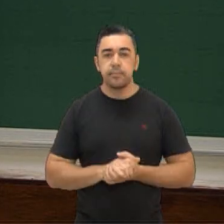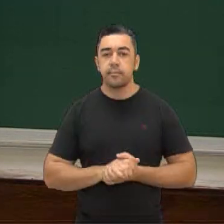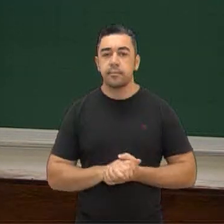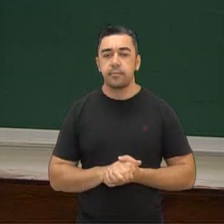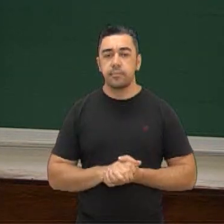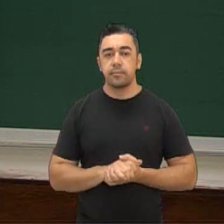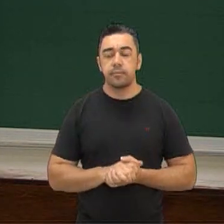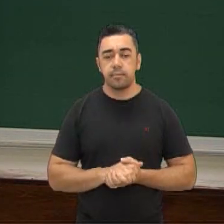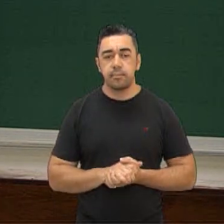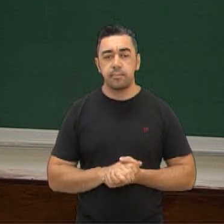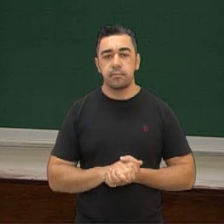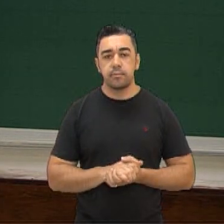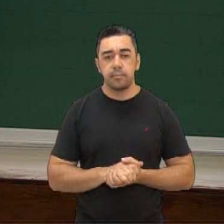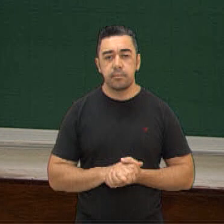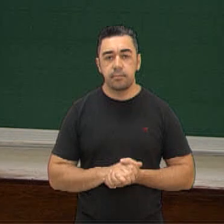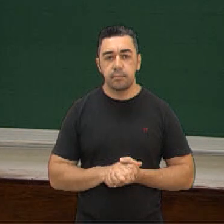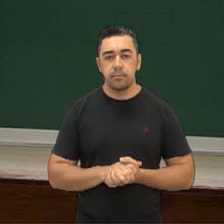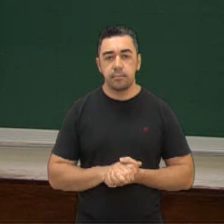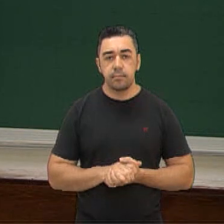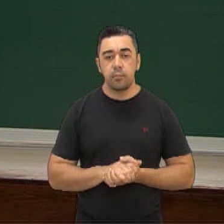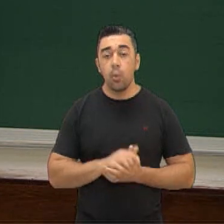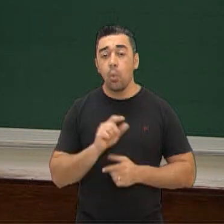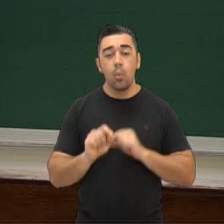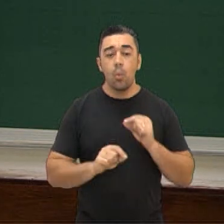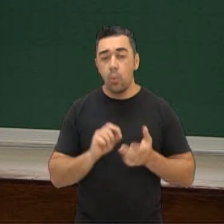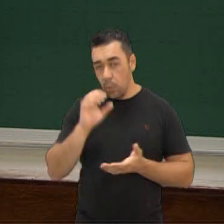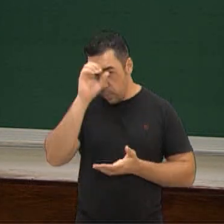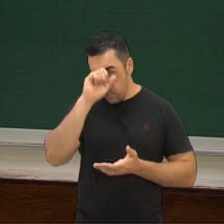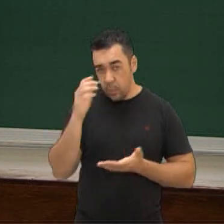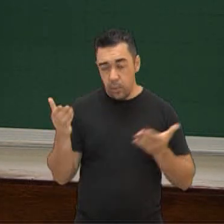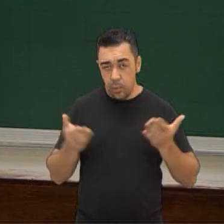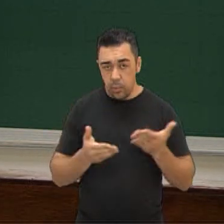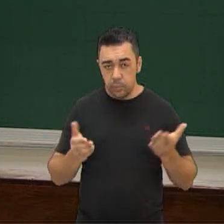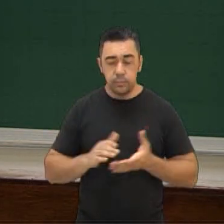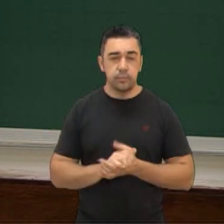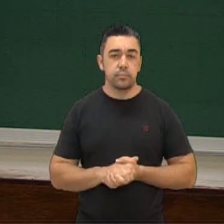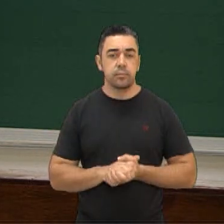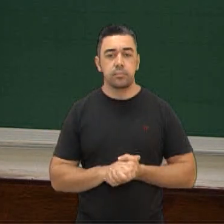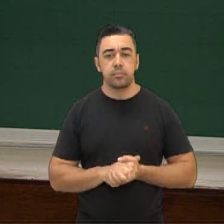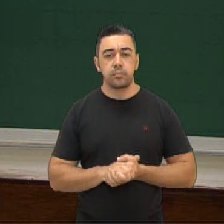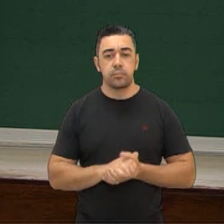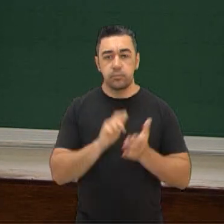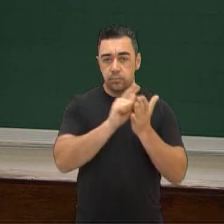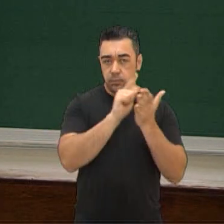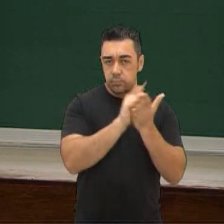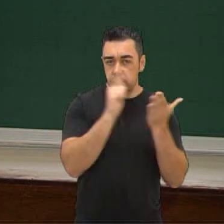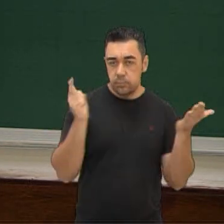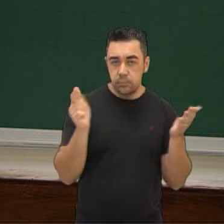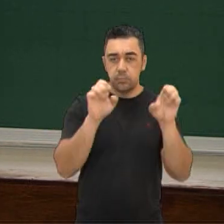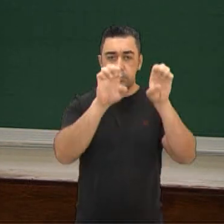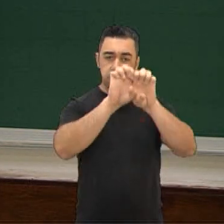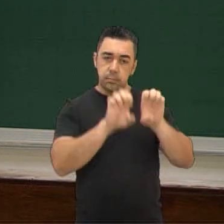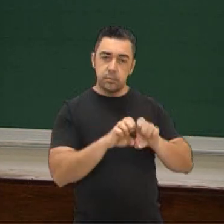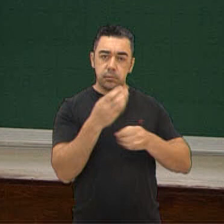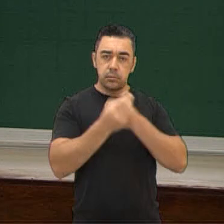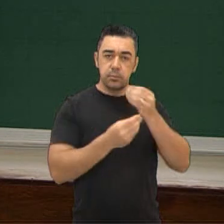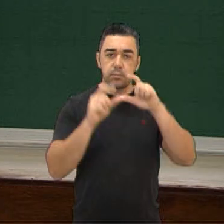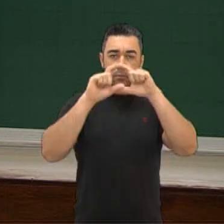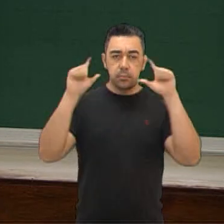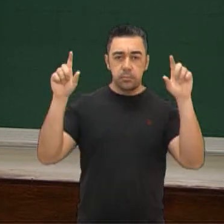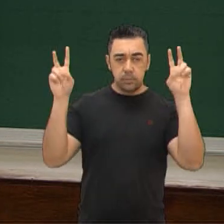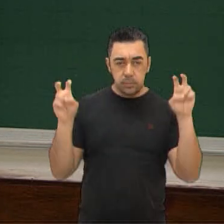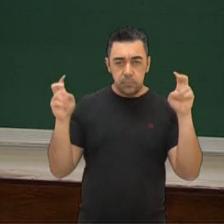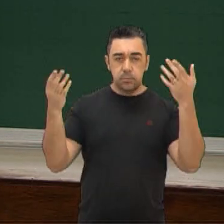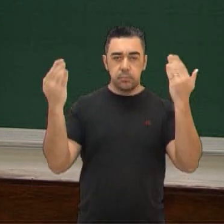en la clase de hoy hemos visto aí os titulares, né? A estrutura, o que vem antes, o